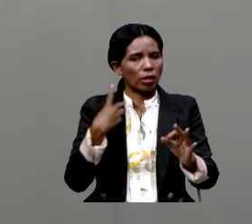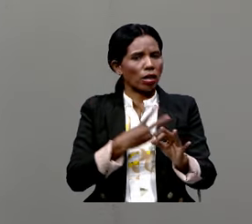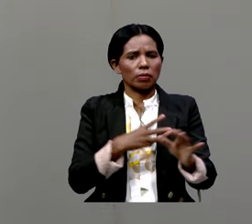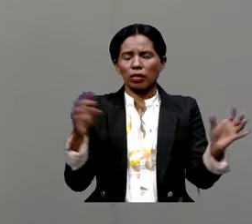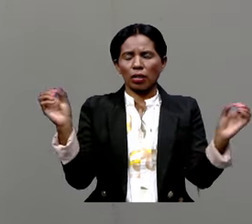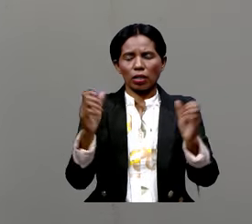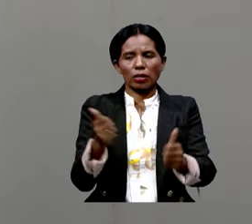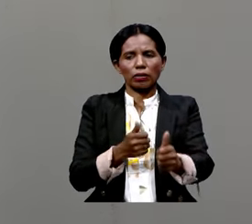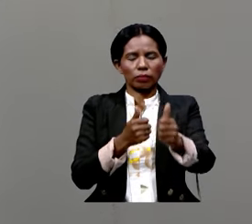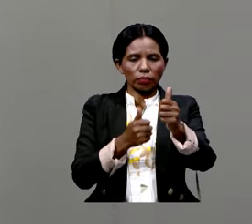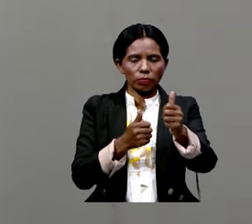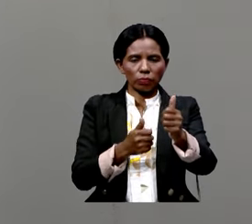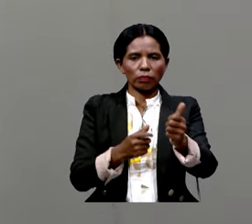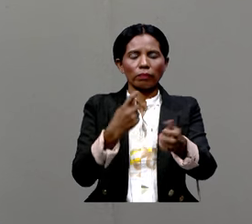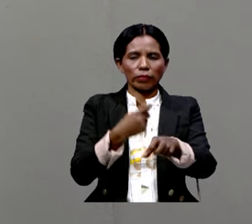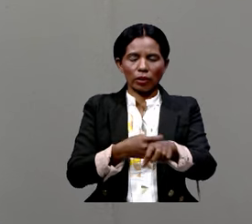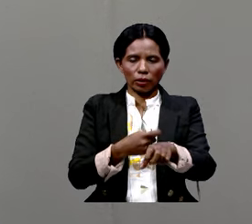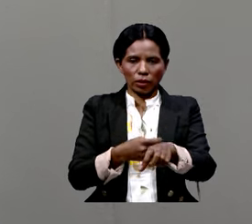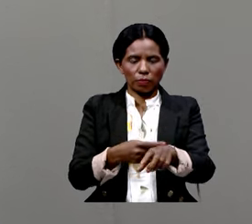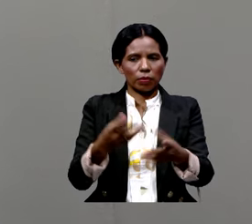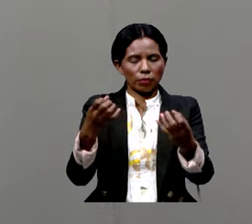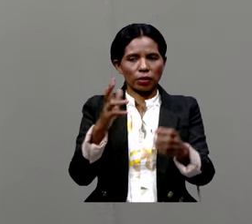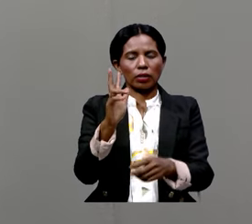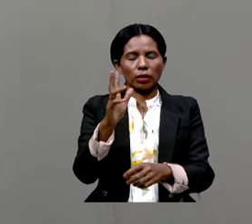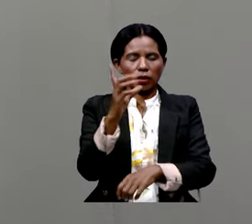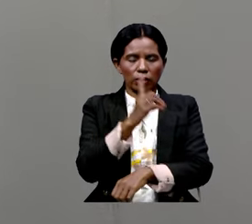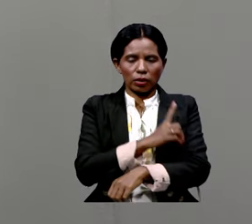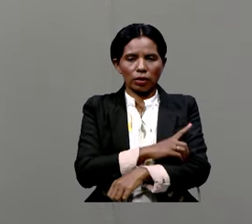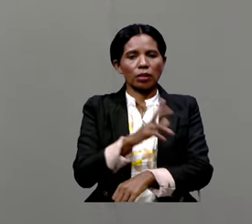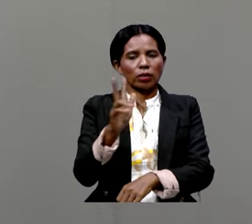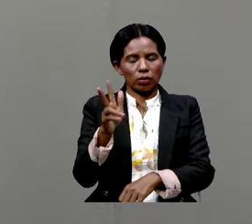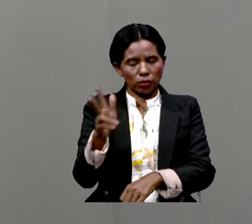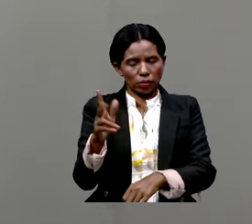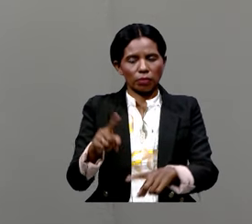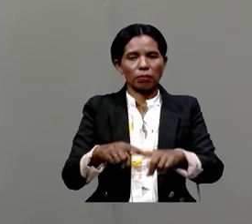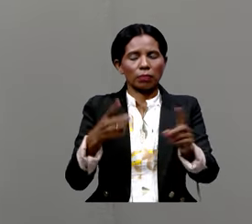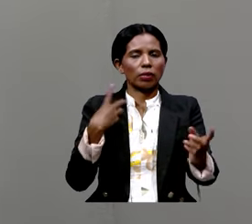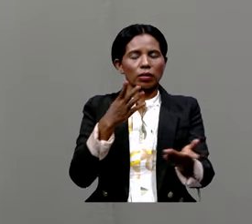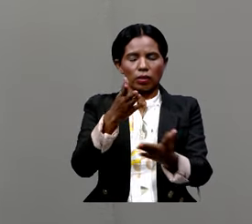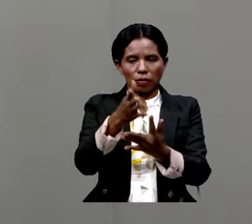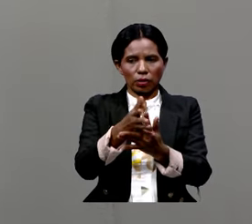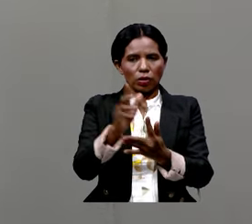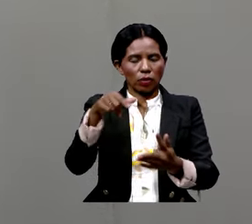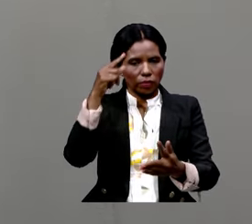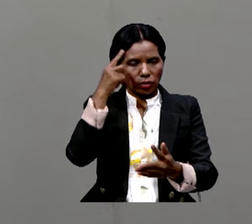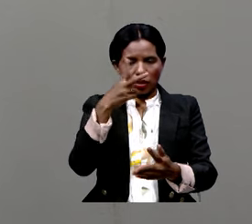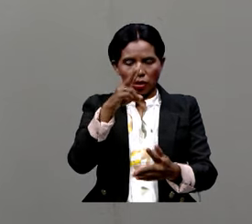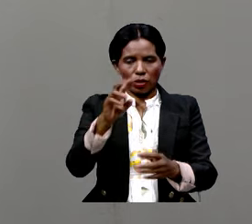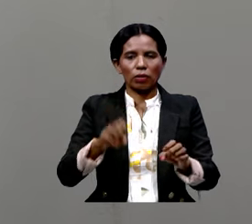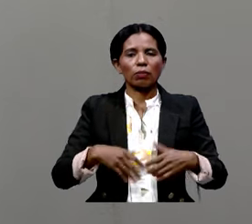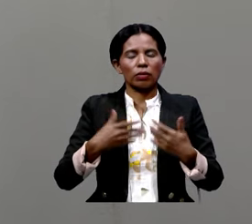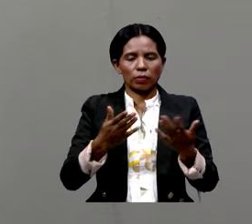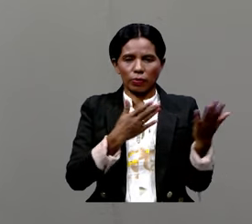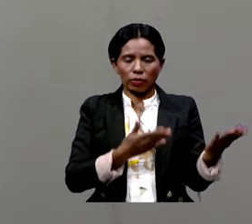prensa. Tempo máximo de 30 dias. Mais cedo possível, depois de entrar em vigor, o governo se haré a província